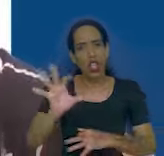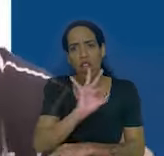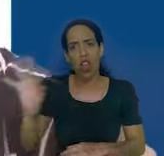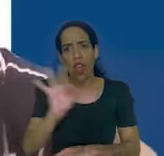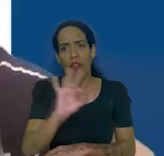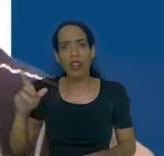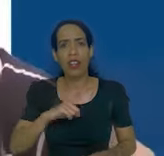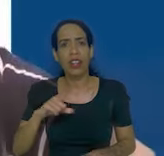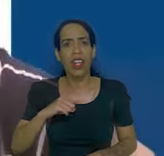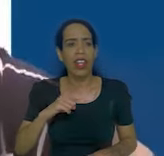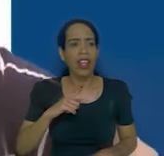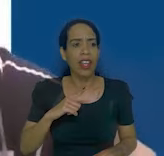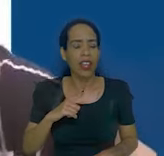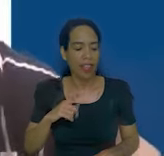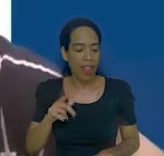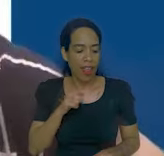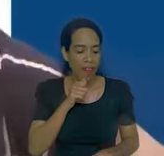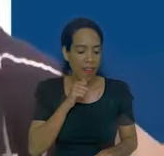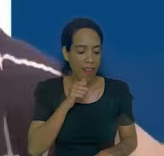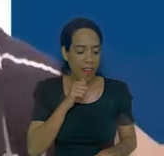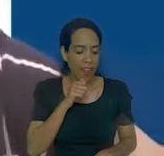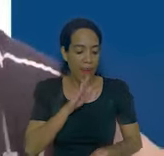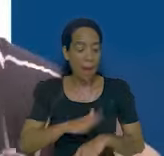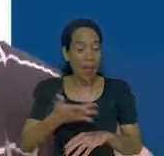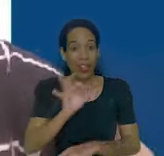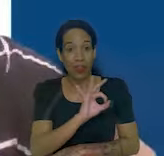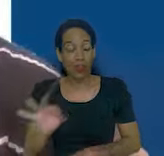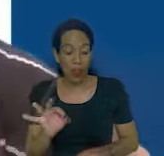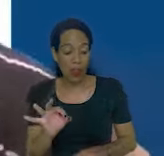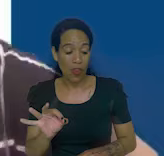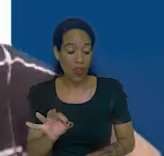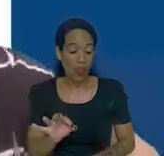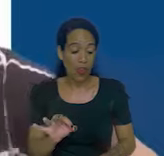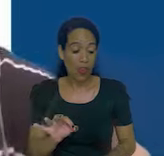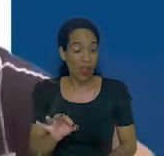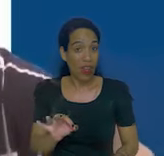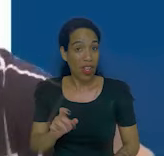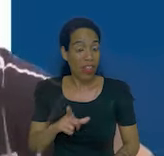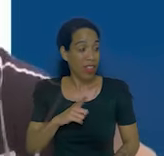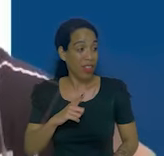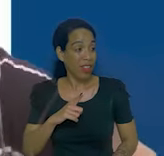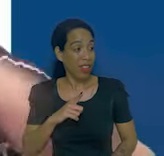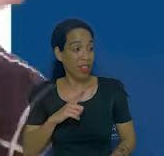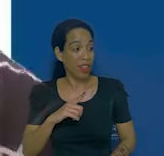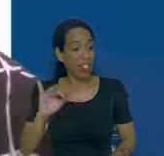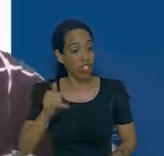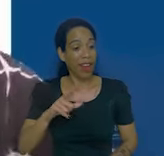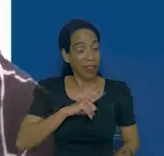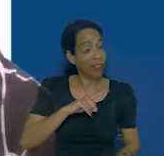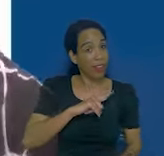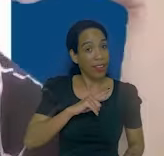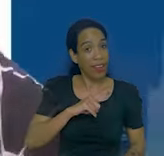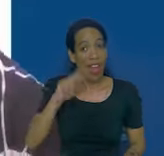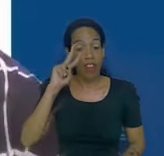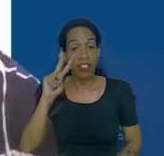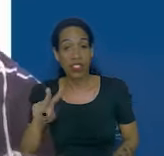assim, na crista da onda, Fábio? Você que ainda é mais veterano do que eu eles estão na crista da onda, então eles já têm